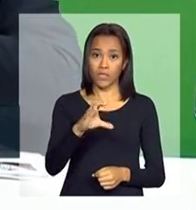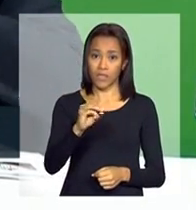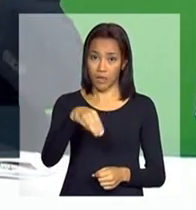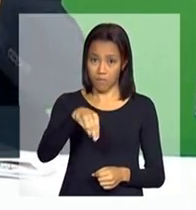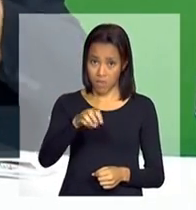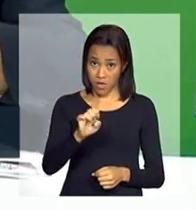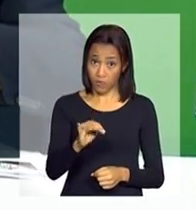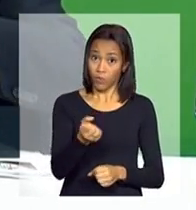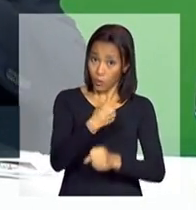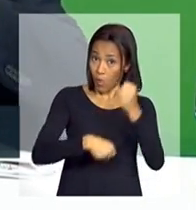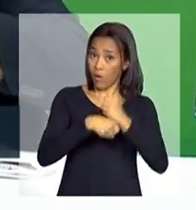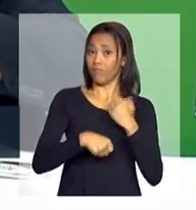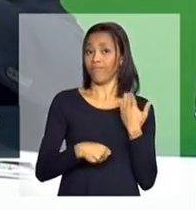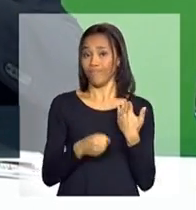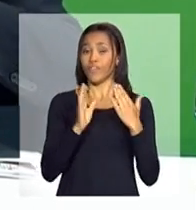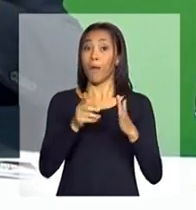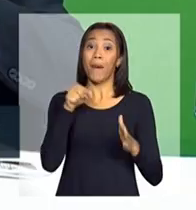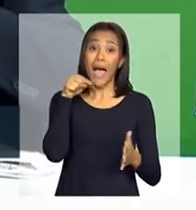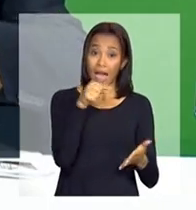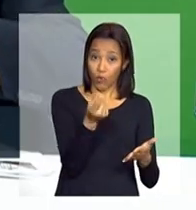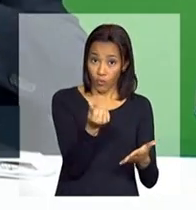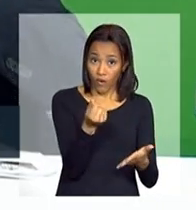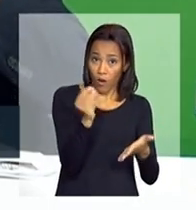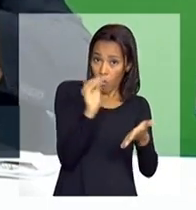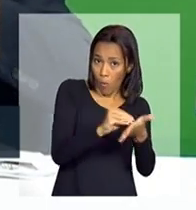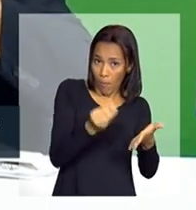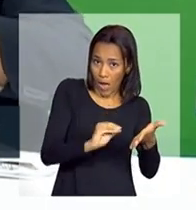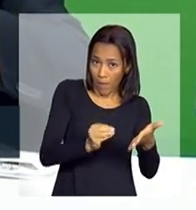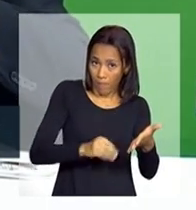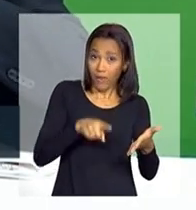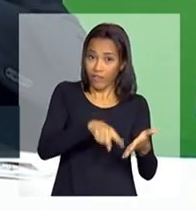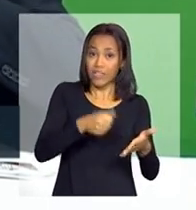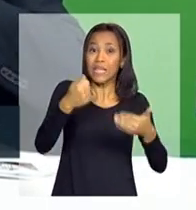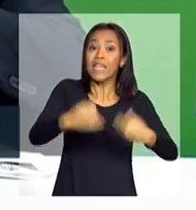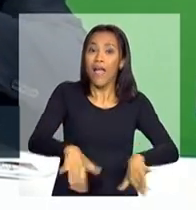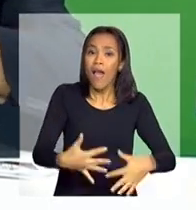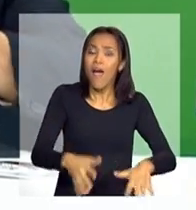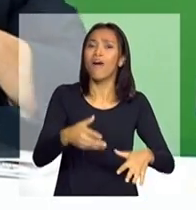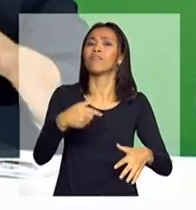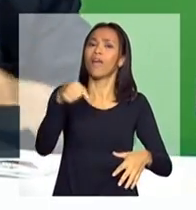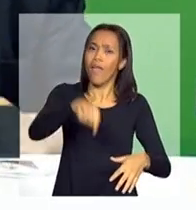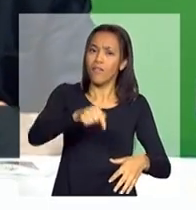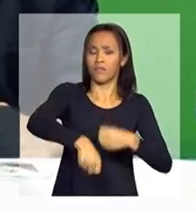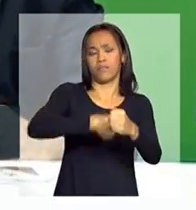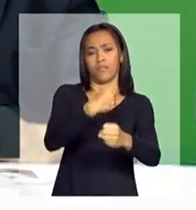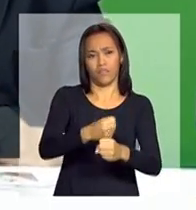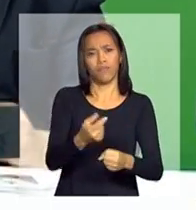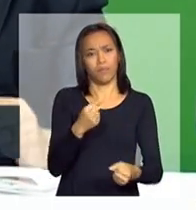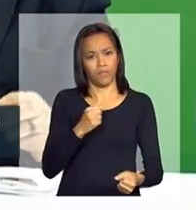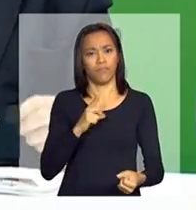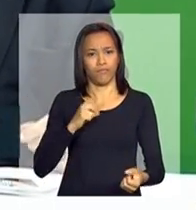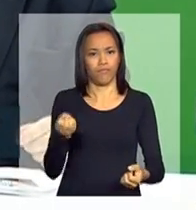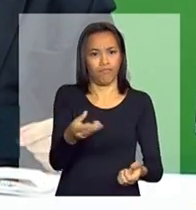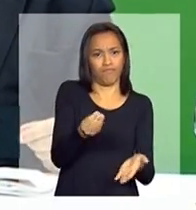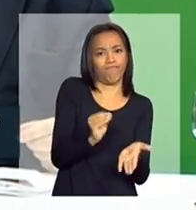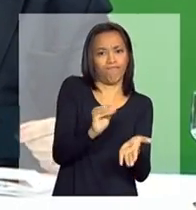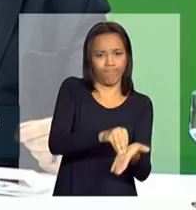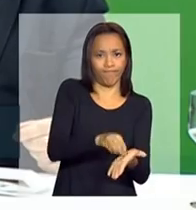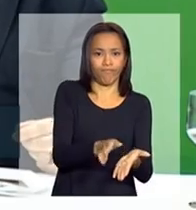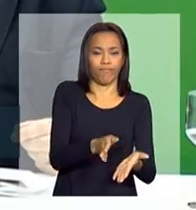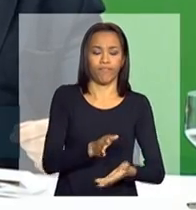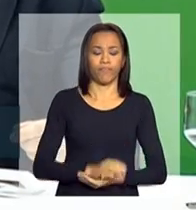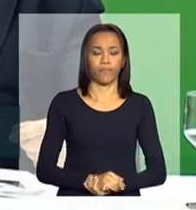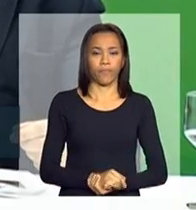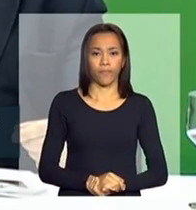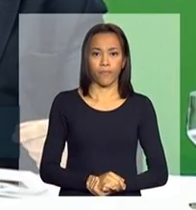incluído ali são os valores que vão vão ser dispendidos este ano Portanto o que tem ali é dinheiro novo uma